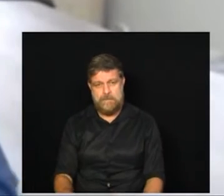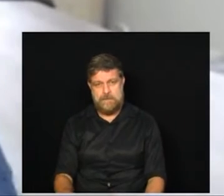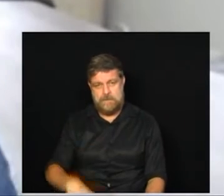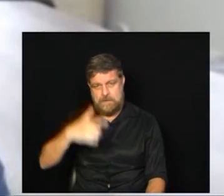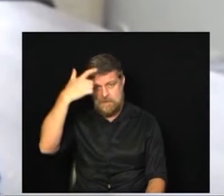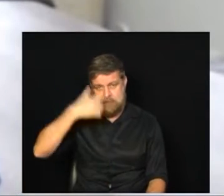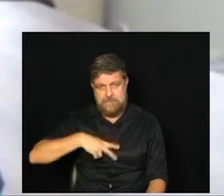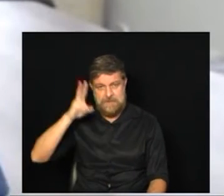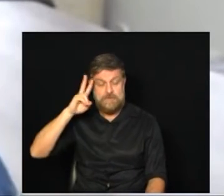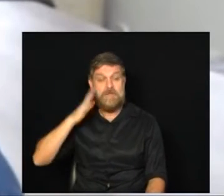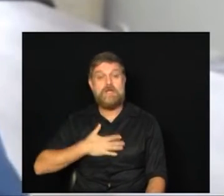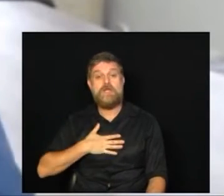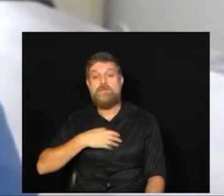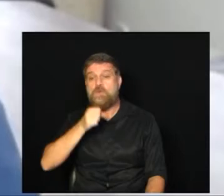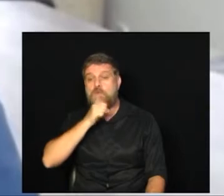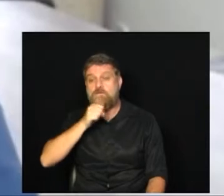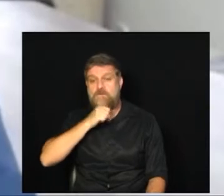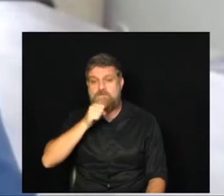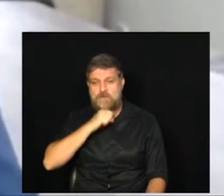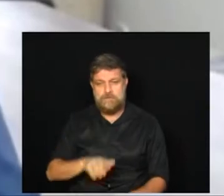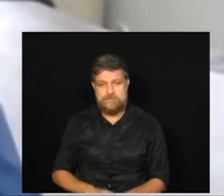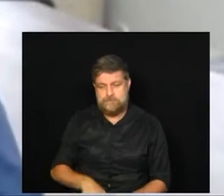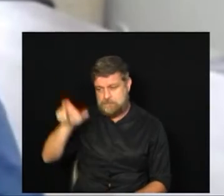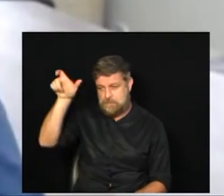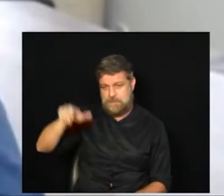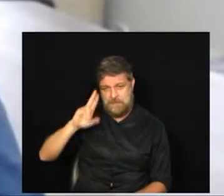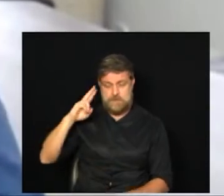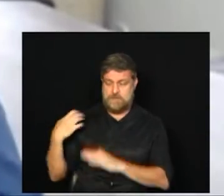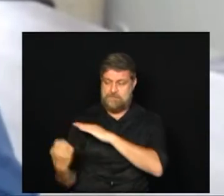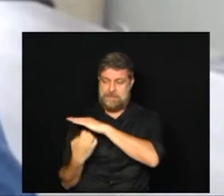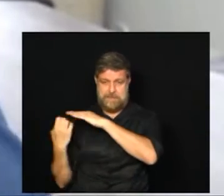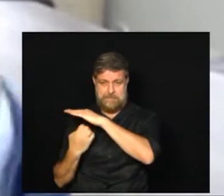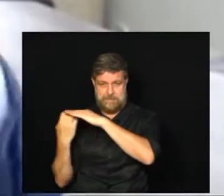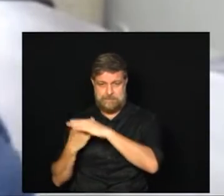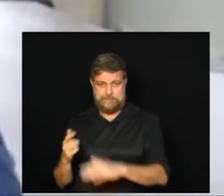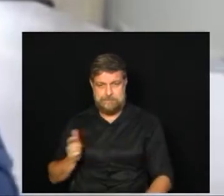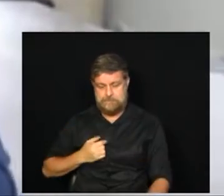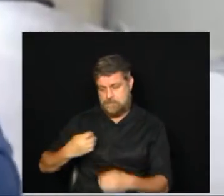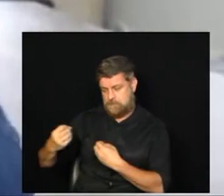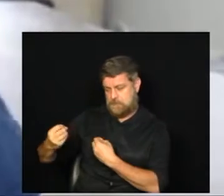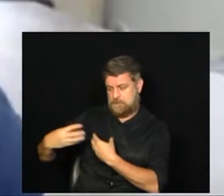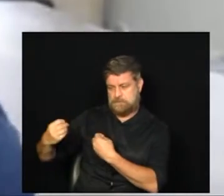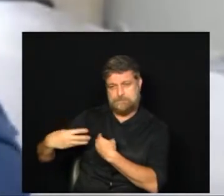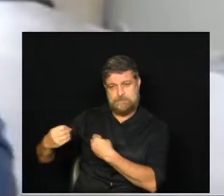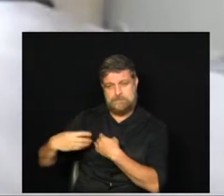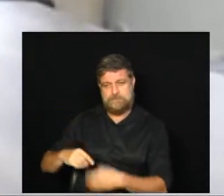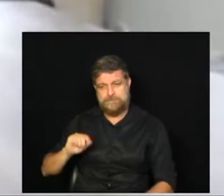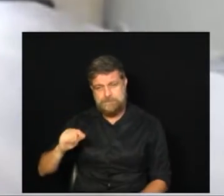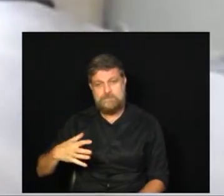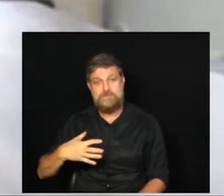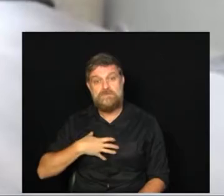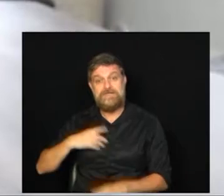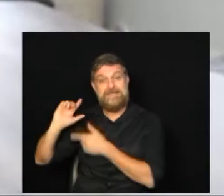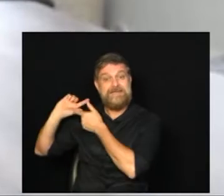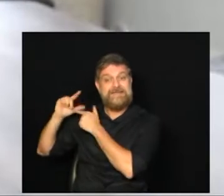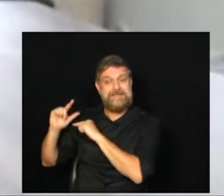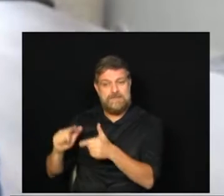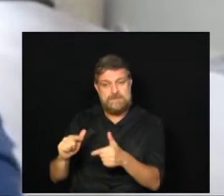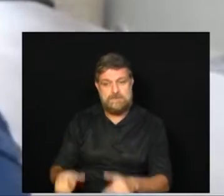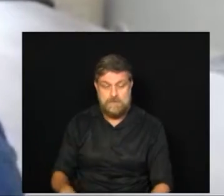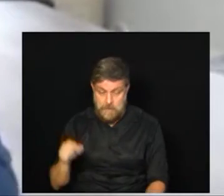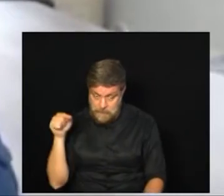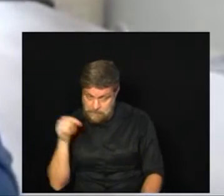que é acima da inflação, tá? Tiago, a próxima questão que farei com você é algo que eu tenho lido bastante, mas eu